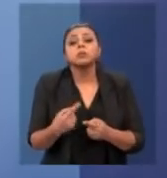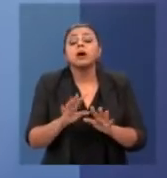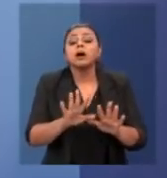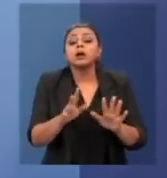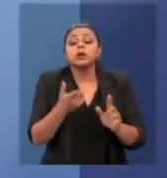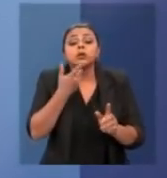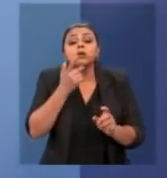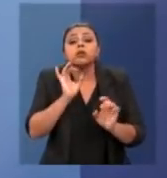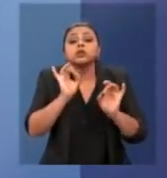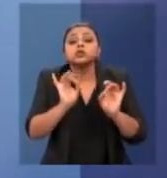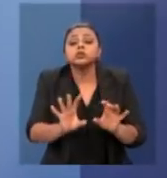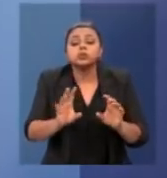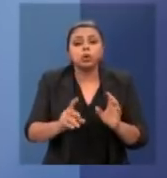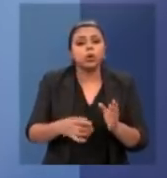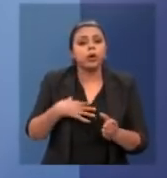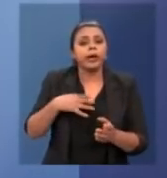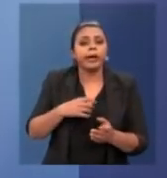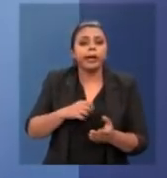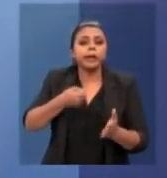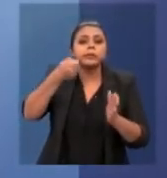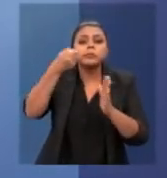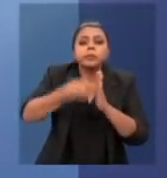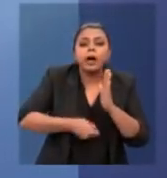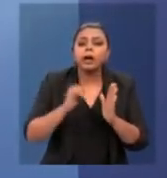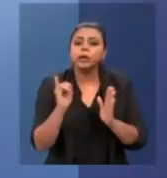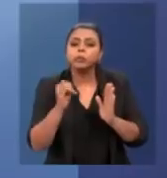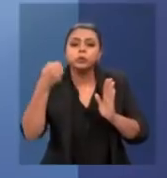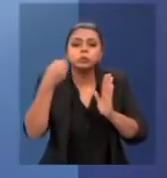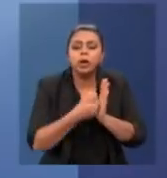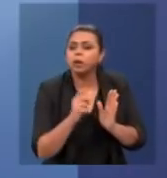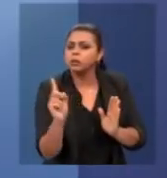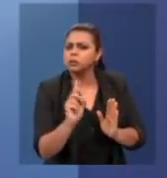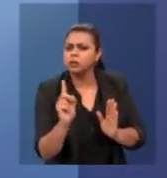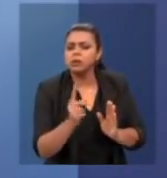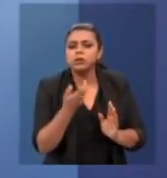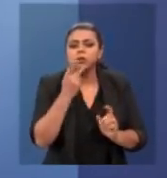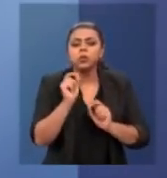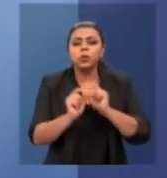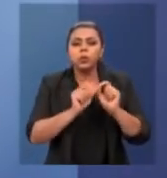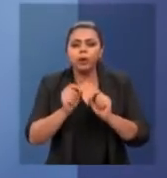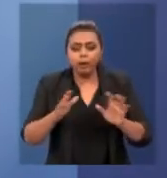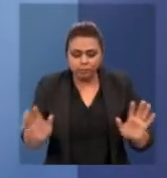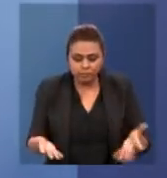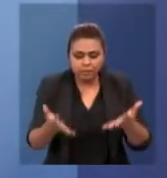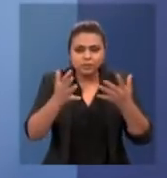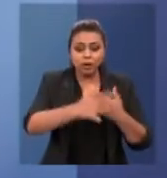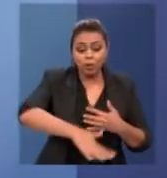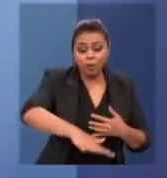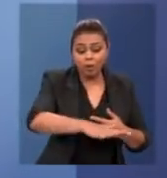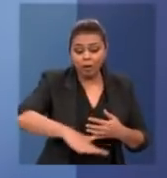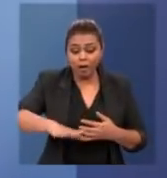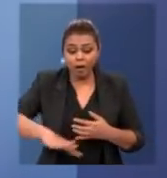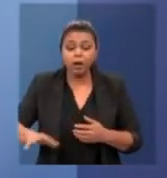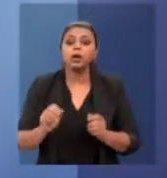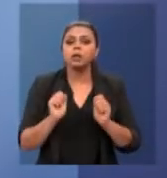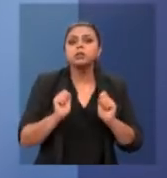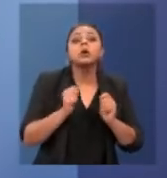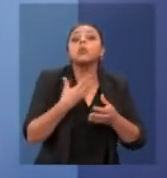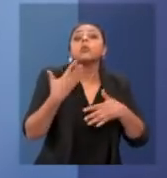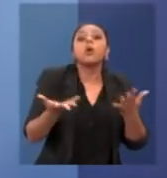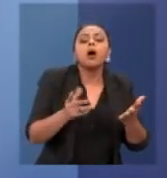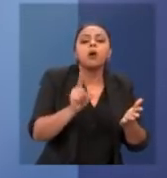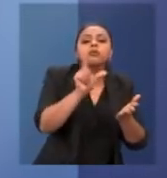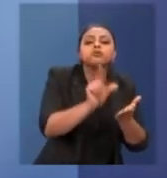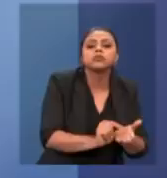falo só da questão dos impostos estaduais que tem que haver uma revisão inclusive estimular e que setores possam ter uma redução dessa